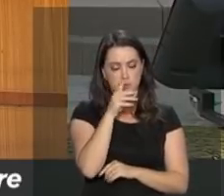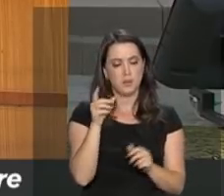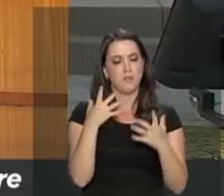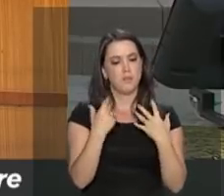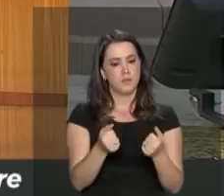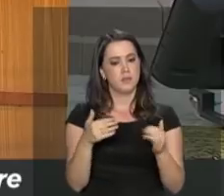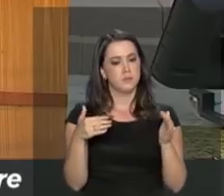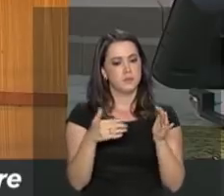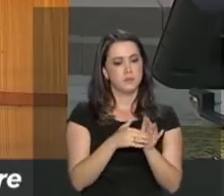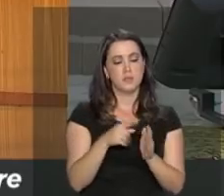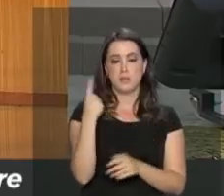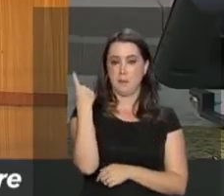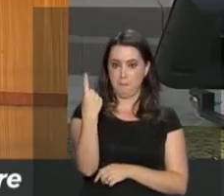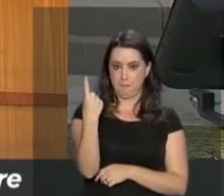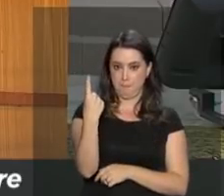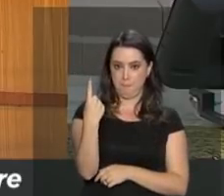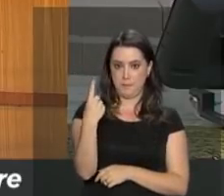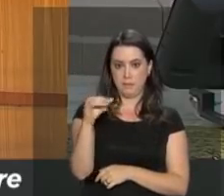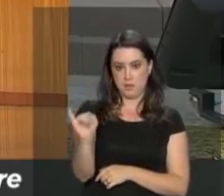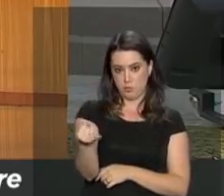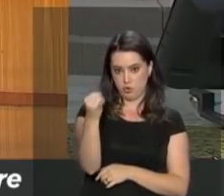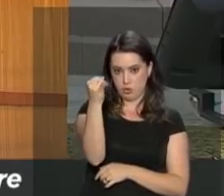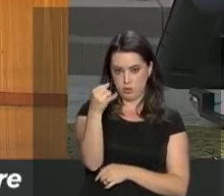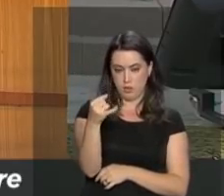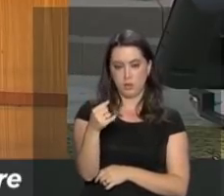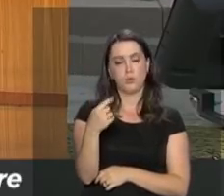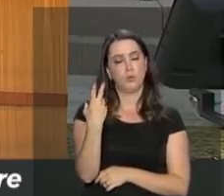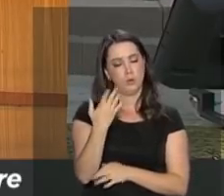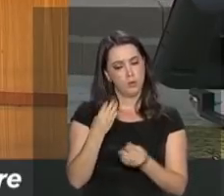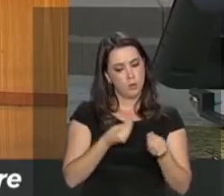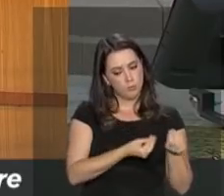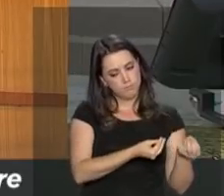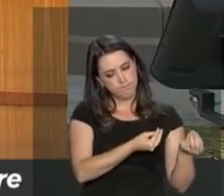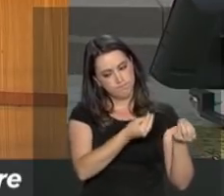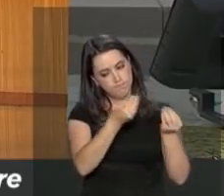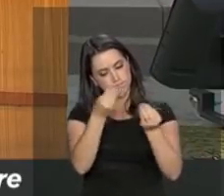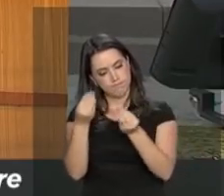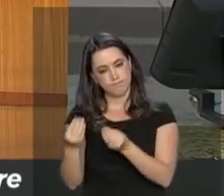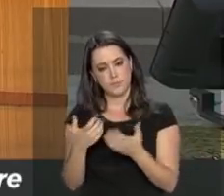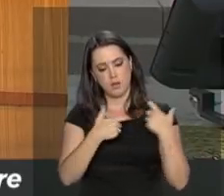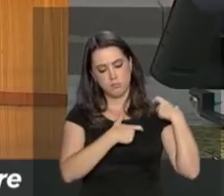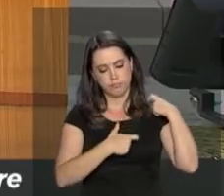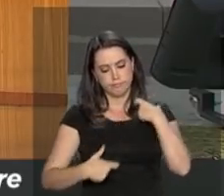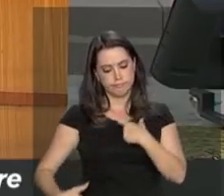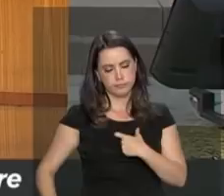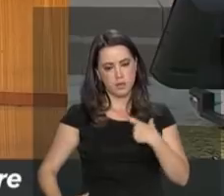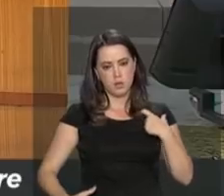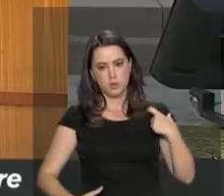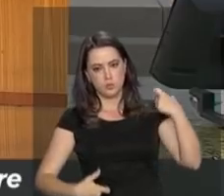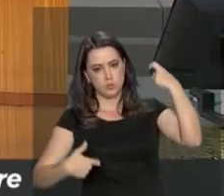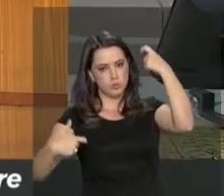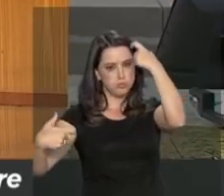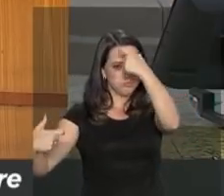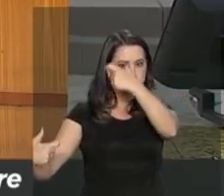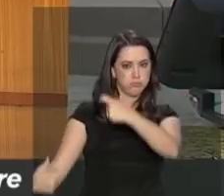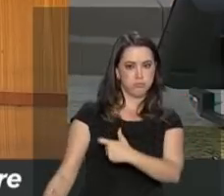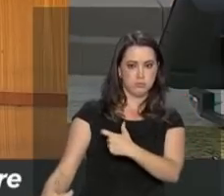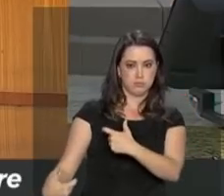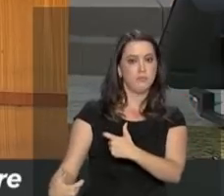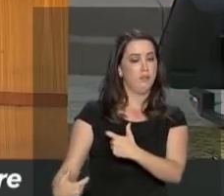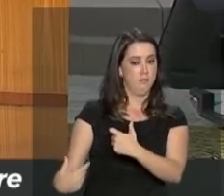até o dia 1º e vai até o dia 1º quando entregamos a os nossos cargos nestas